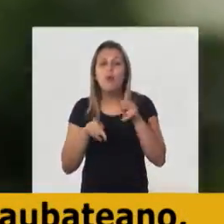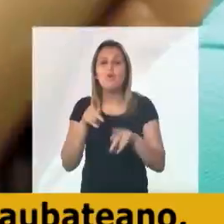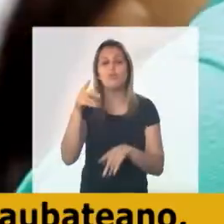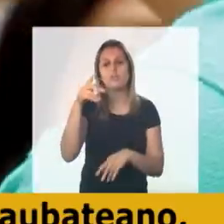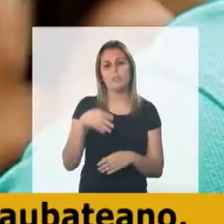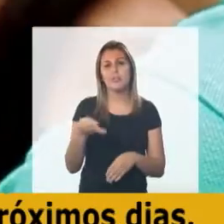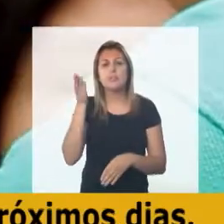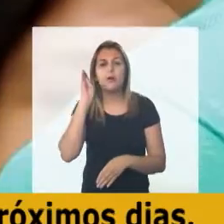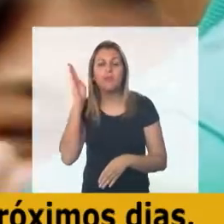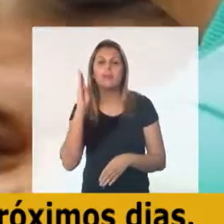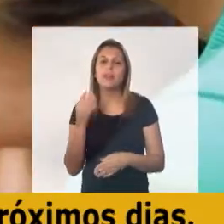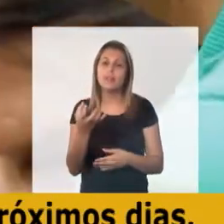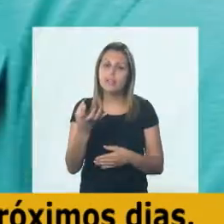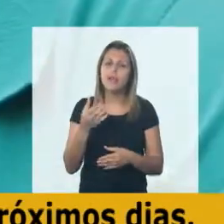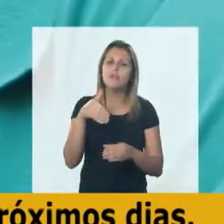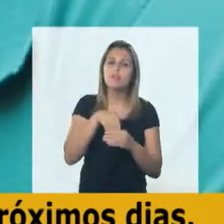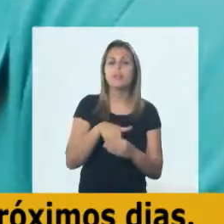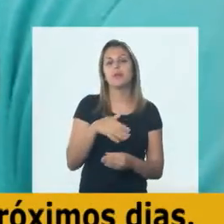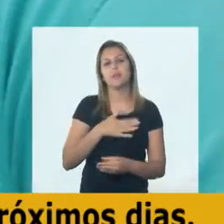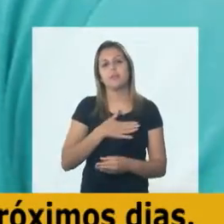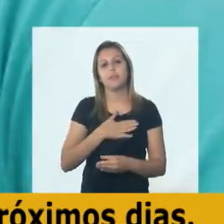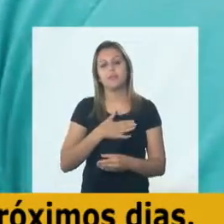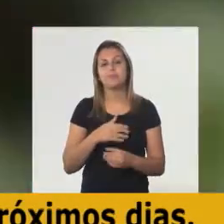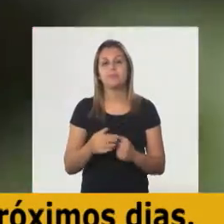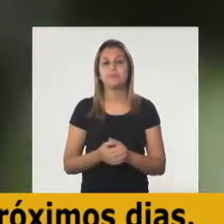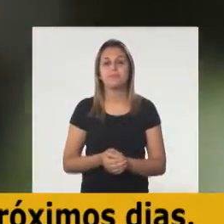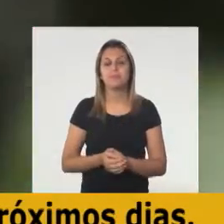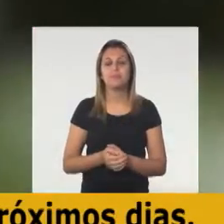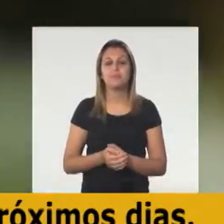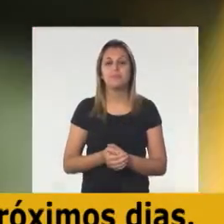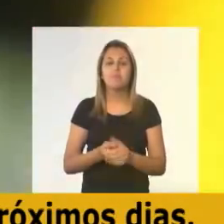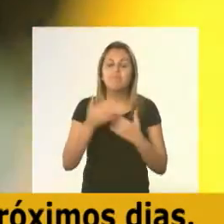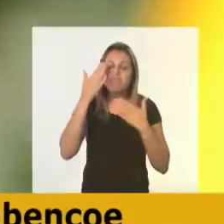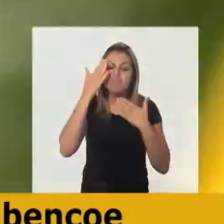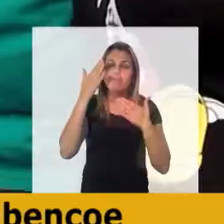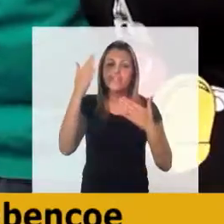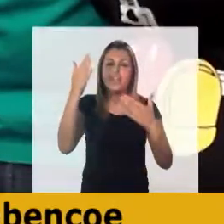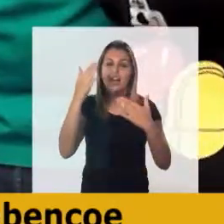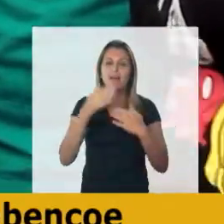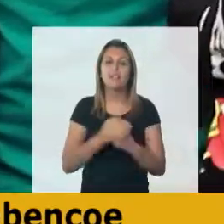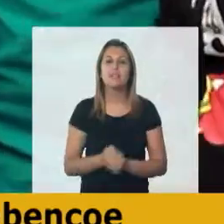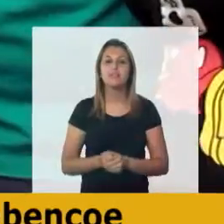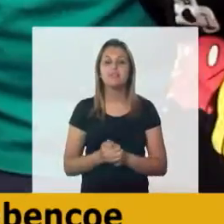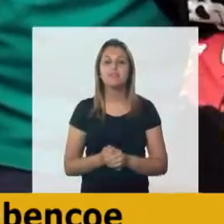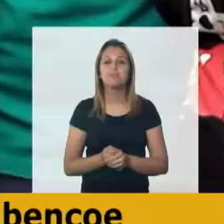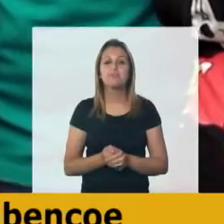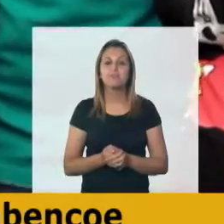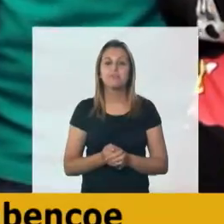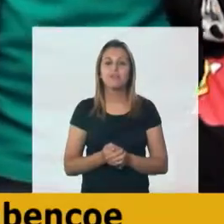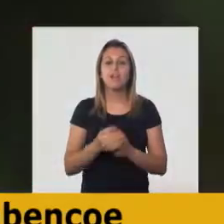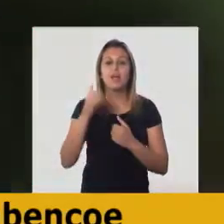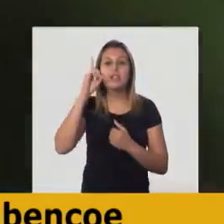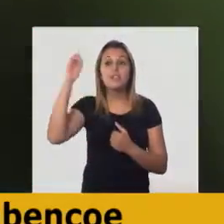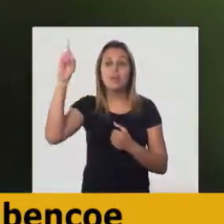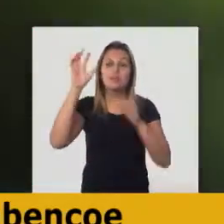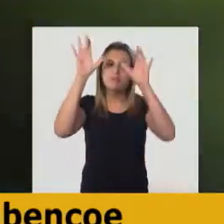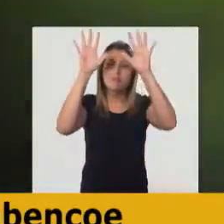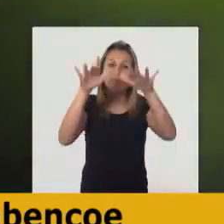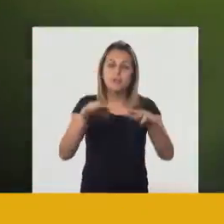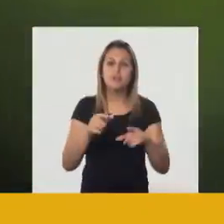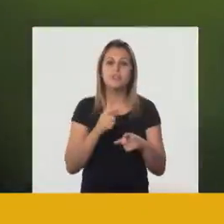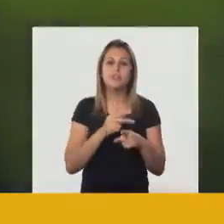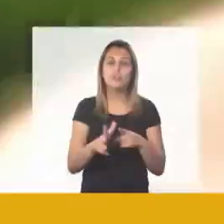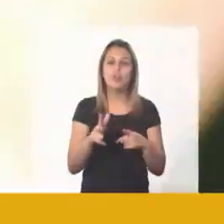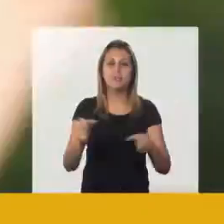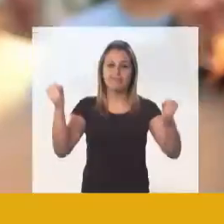povo taubatiano nessa intenção de voto grande que a gente tem aí nos próximos dias. Muito obrigado a todos vocês, que Deus os